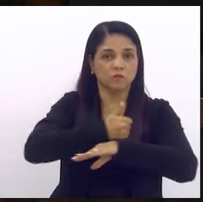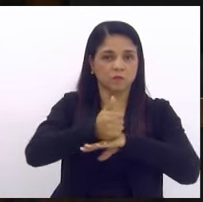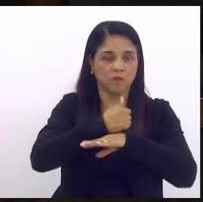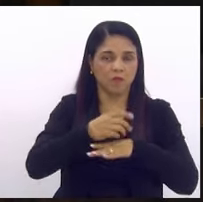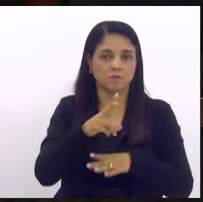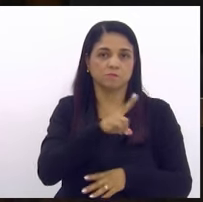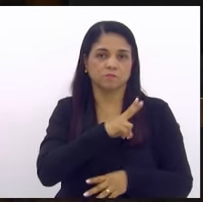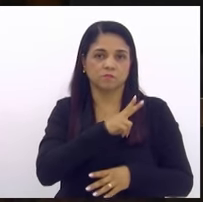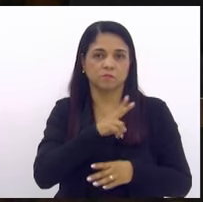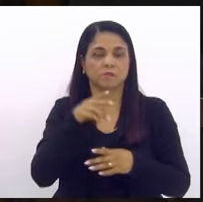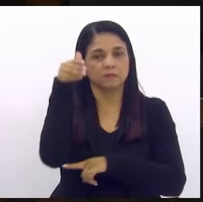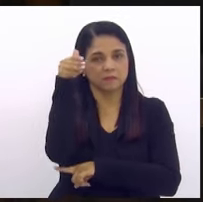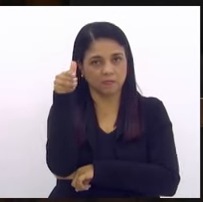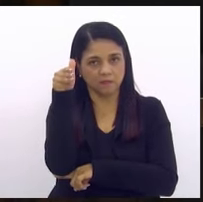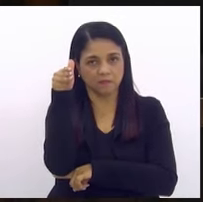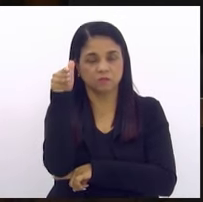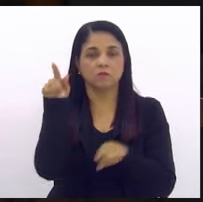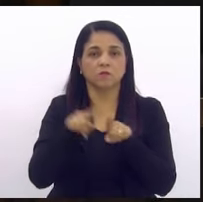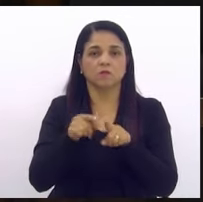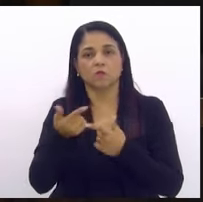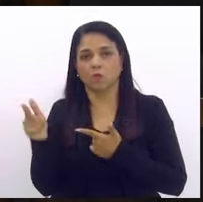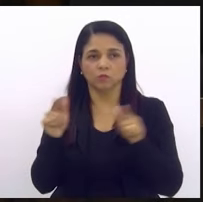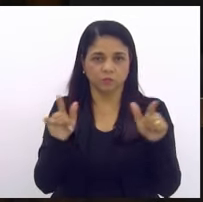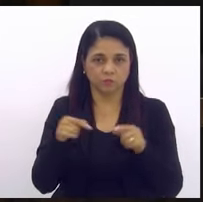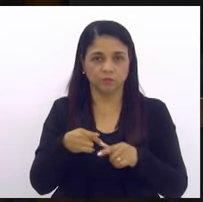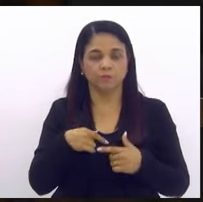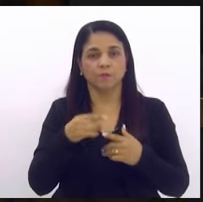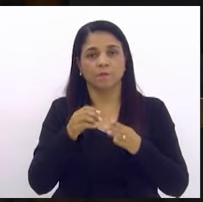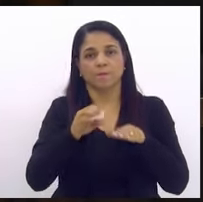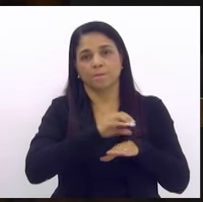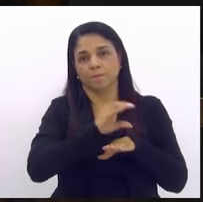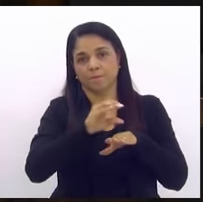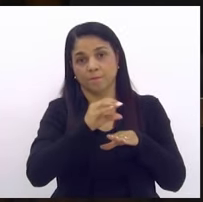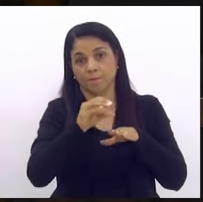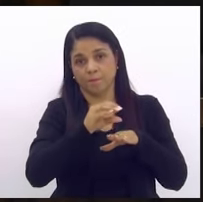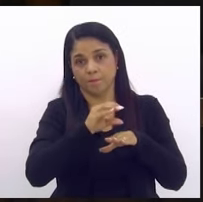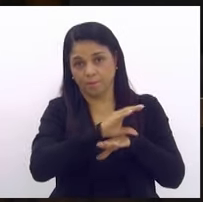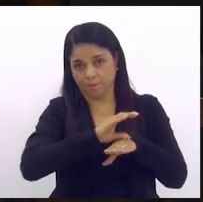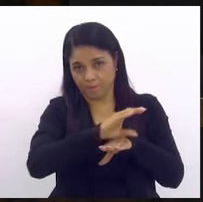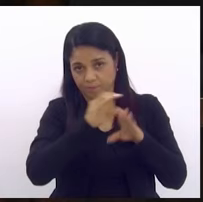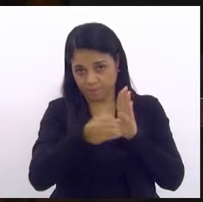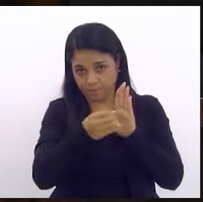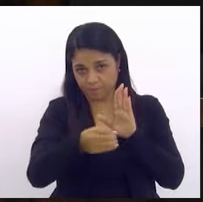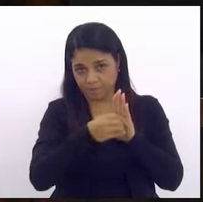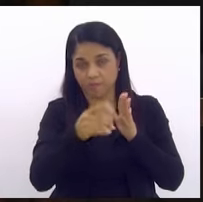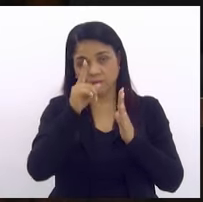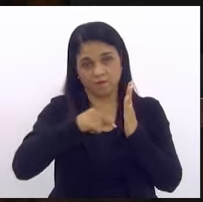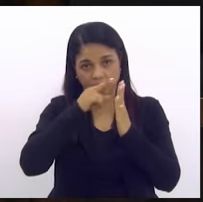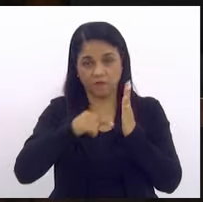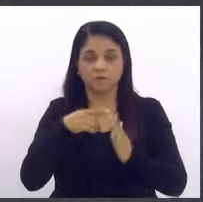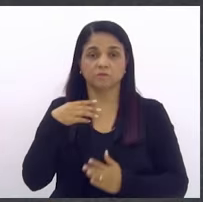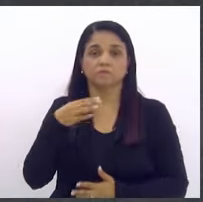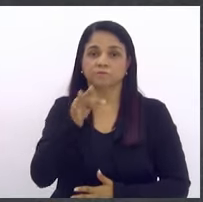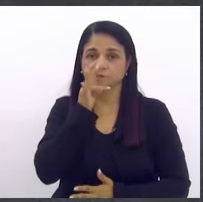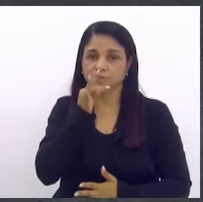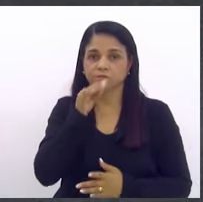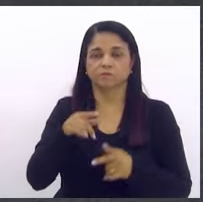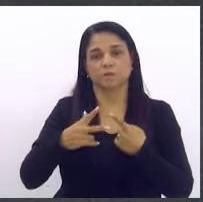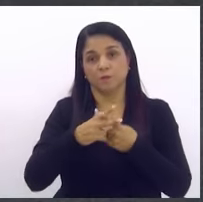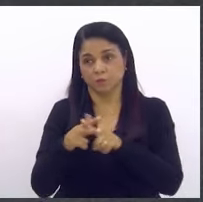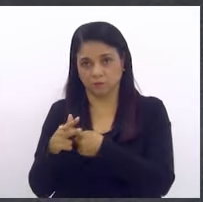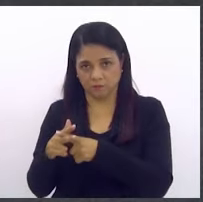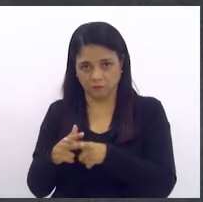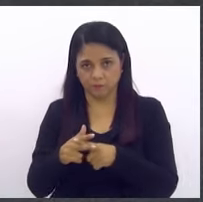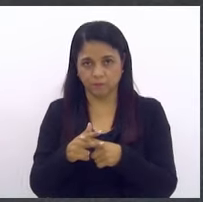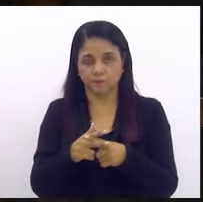autônomos taxistas e dá outras providências. Pendendo de parecer da Comissão de Emendas Constitucionais e Vetos, Jorge Felipe Neto. Pela manutenção,